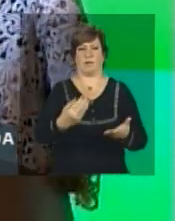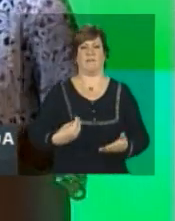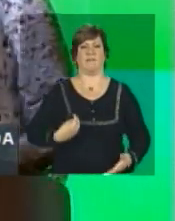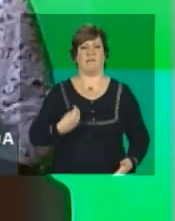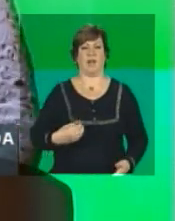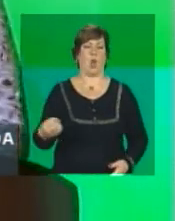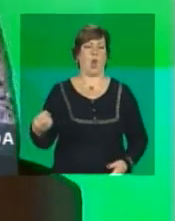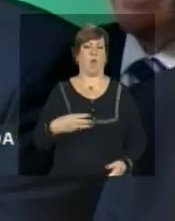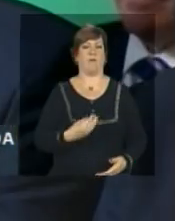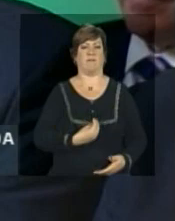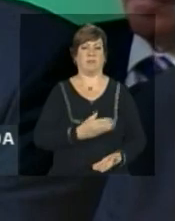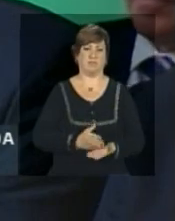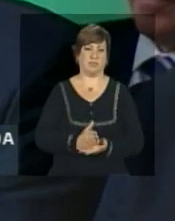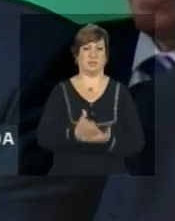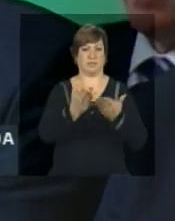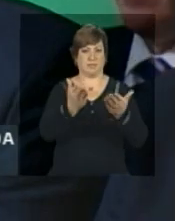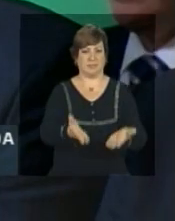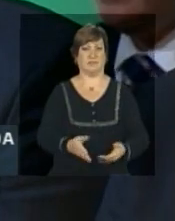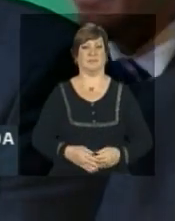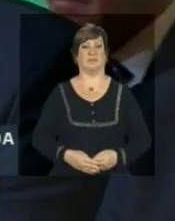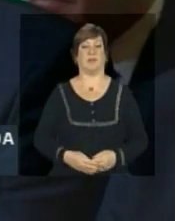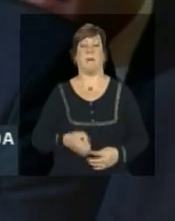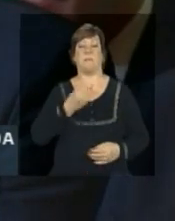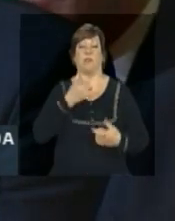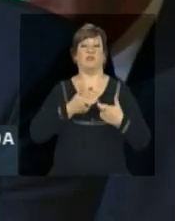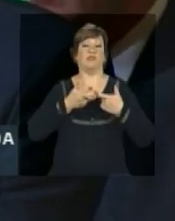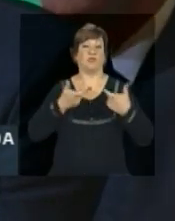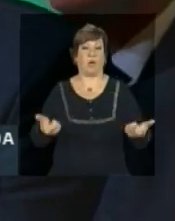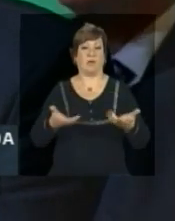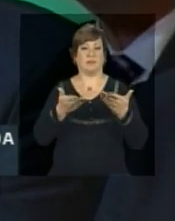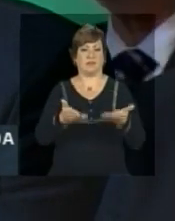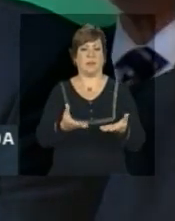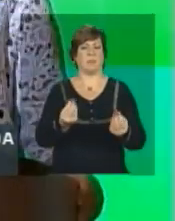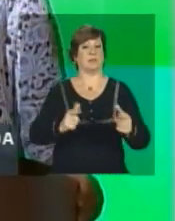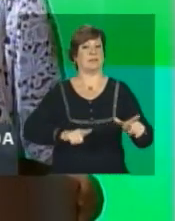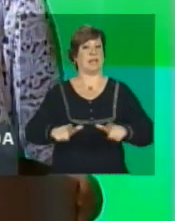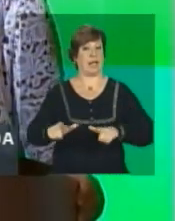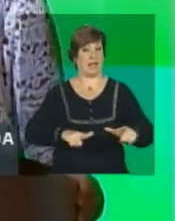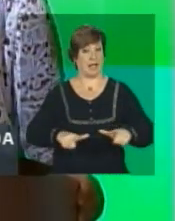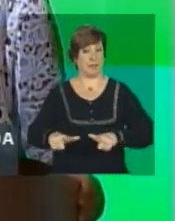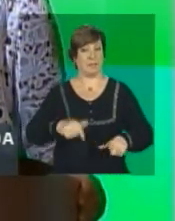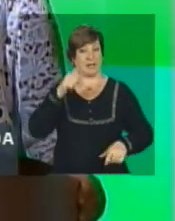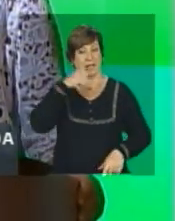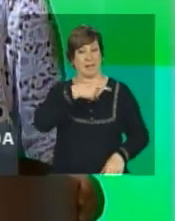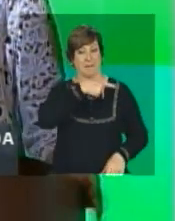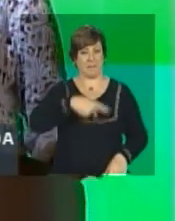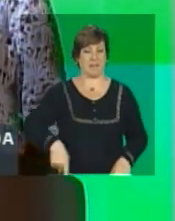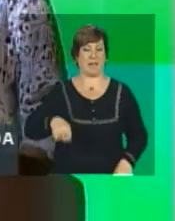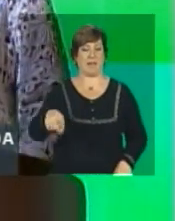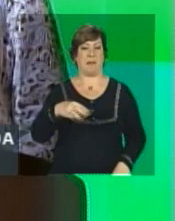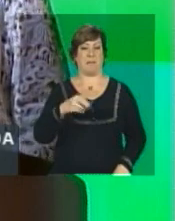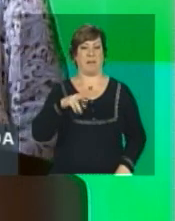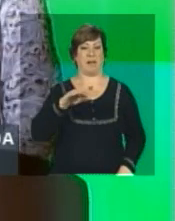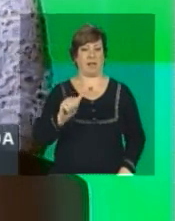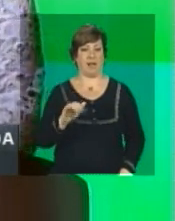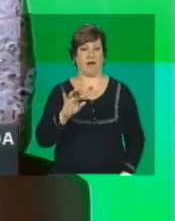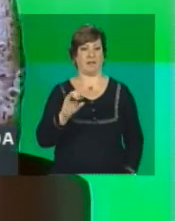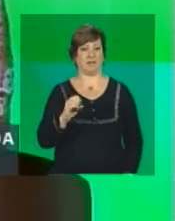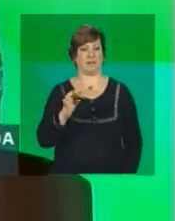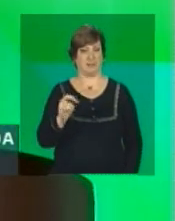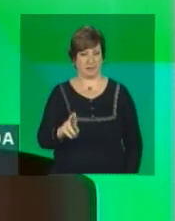seus novos desafios. Boa sorte, com muito trabalho, presidenta Maria das